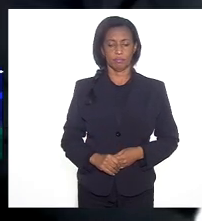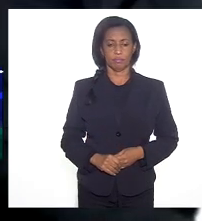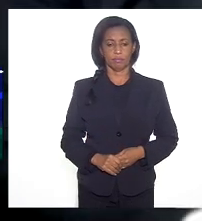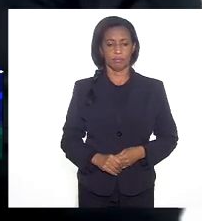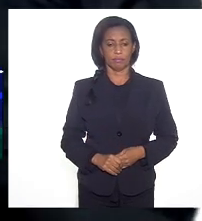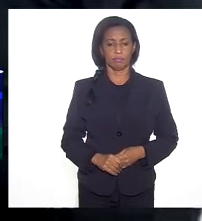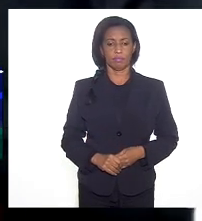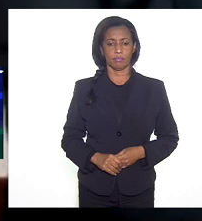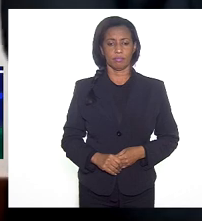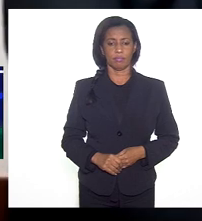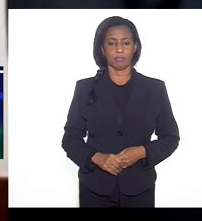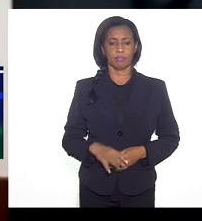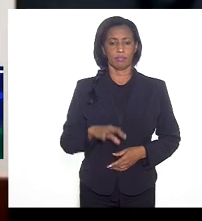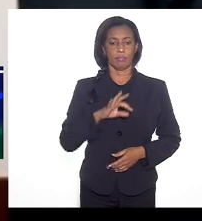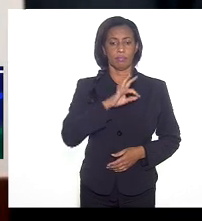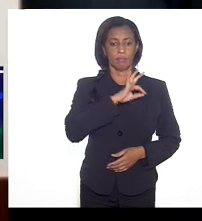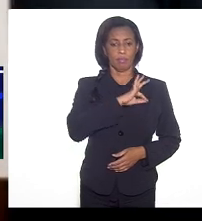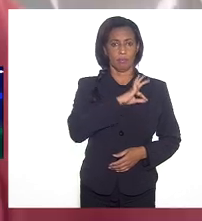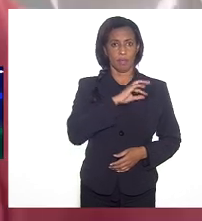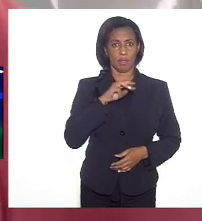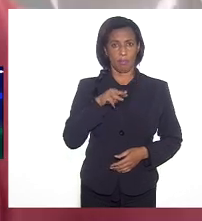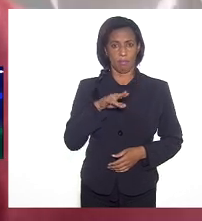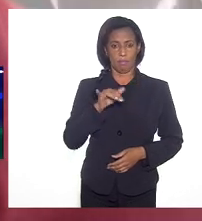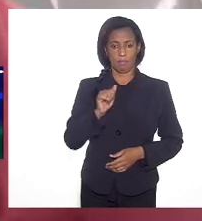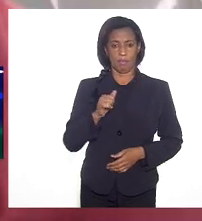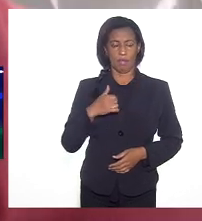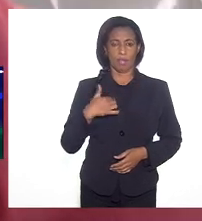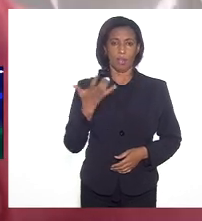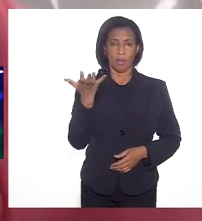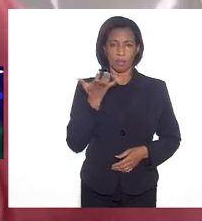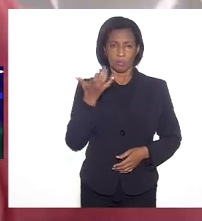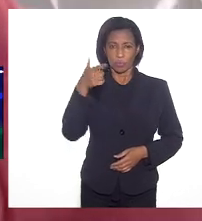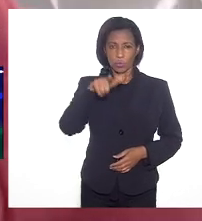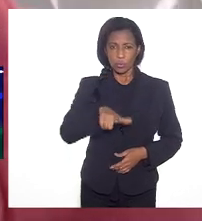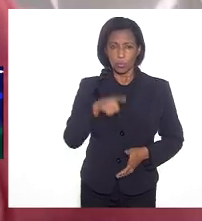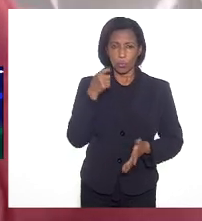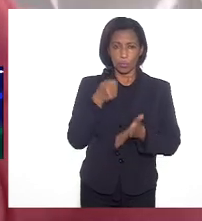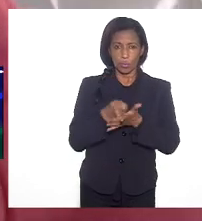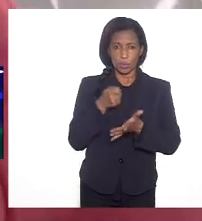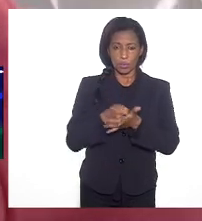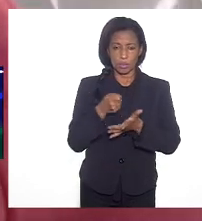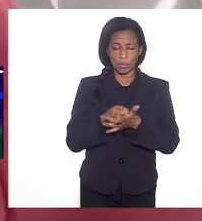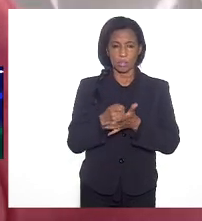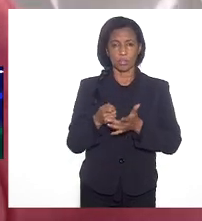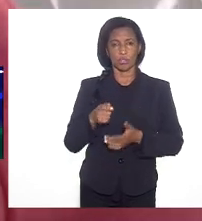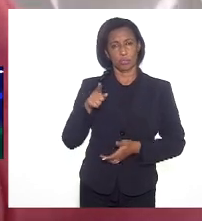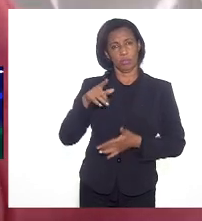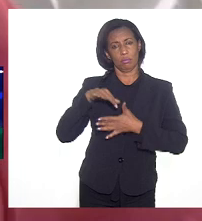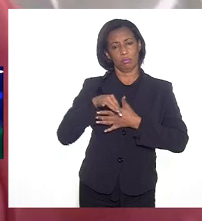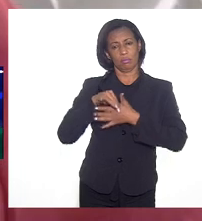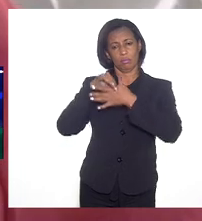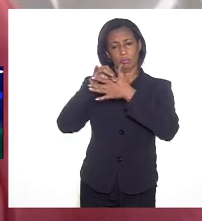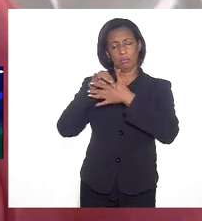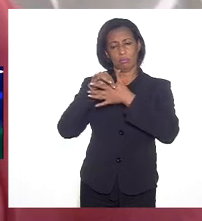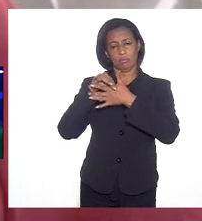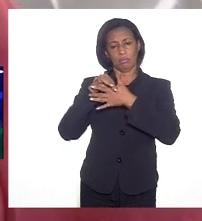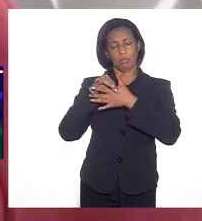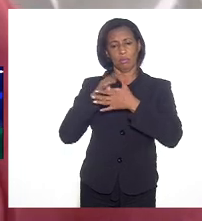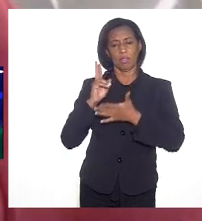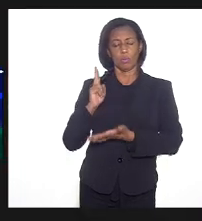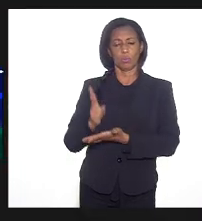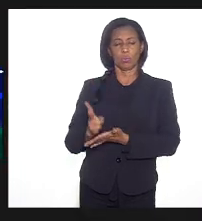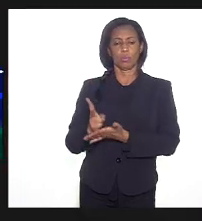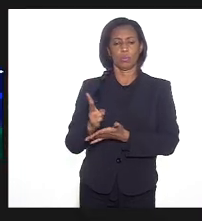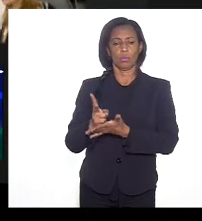falamos já deputada Marta presidente eu quero mais uma vez insistir na sua liderança para dar efetividade